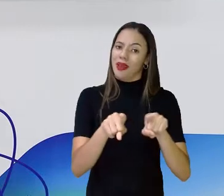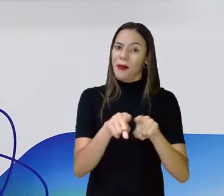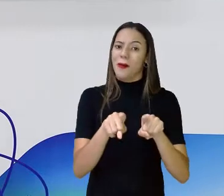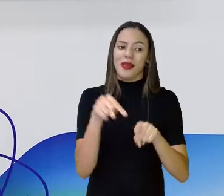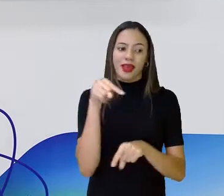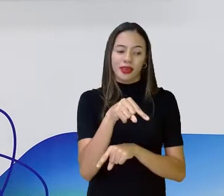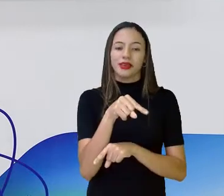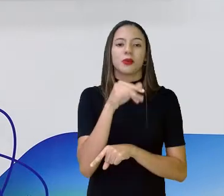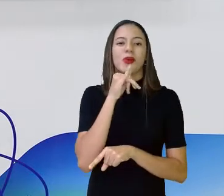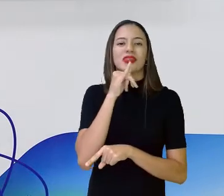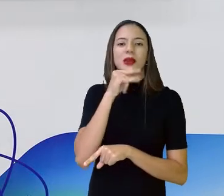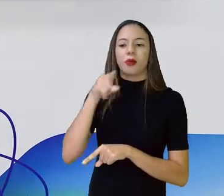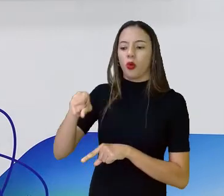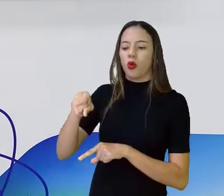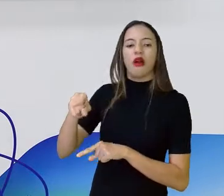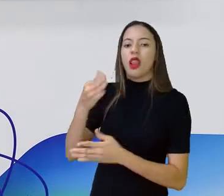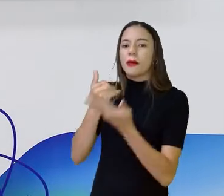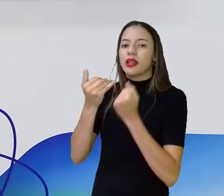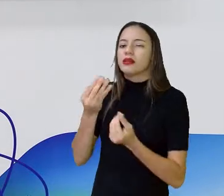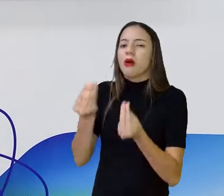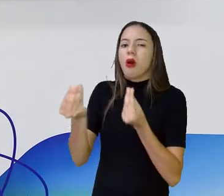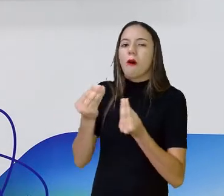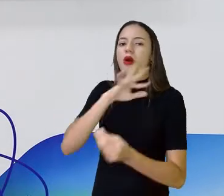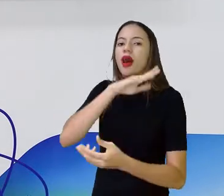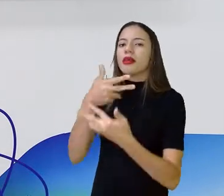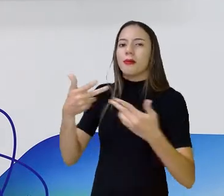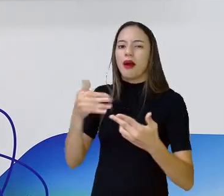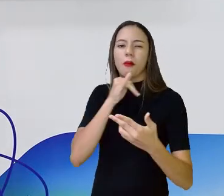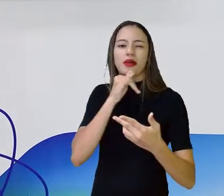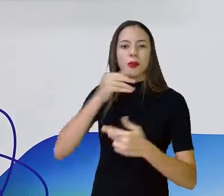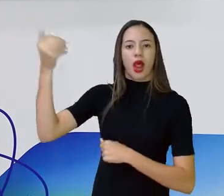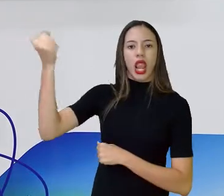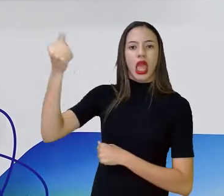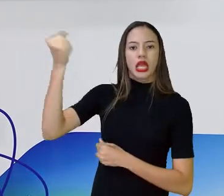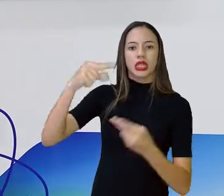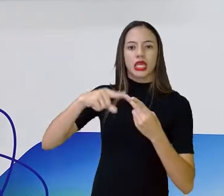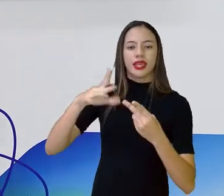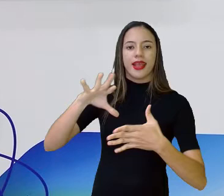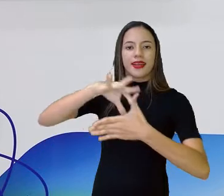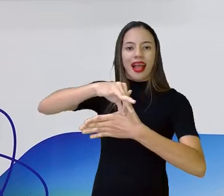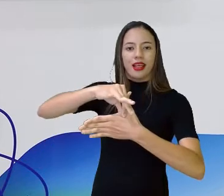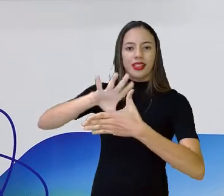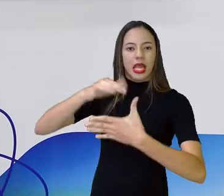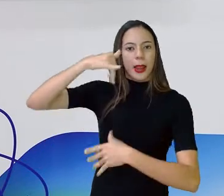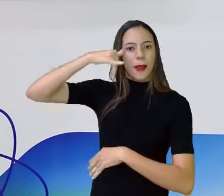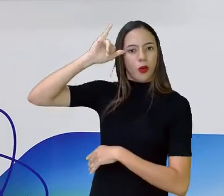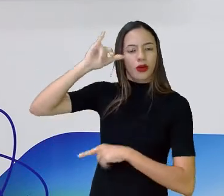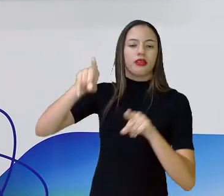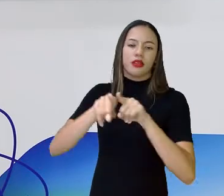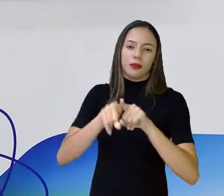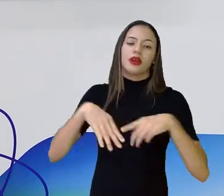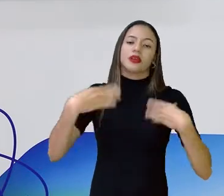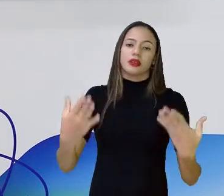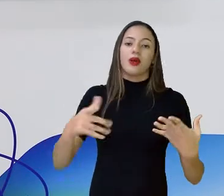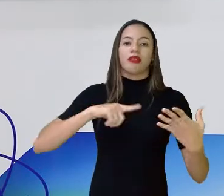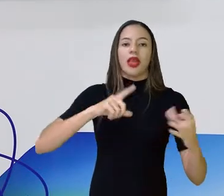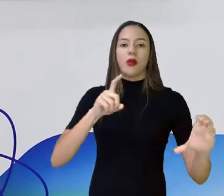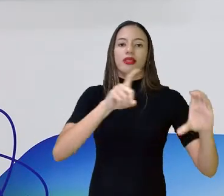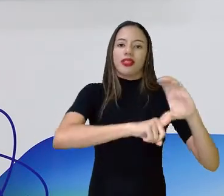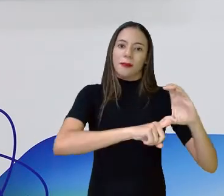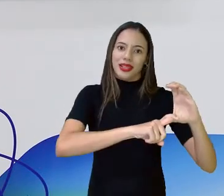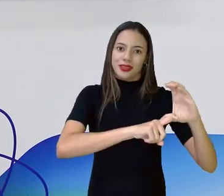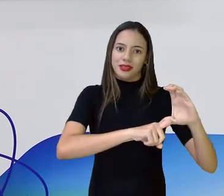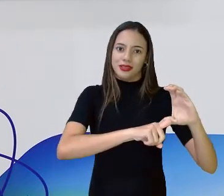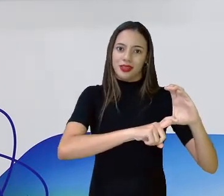dos animais, a carne bovina, o leite, por exemplo. Ou seja, existe um ciclo, existe uma dependência